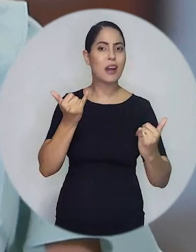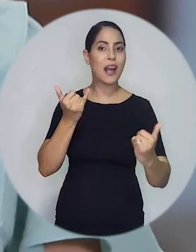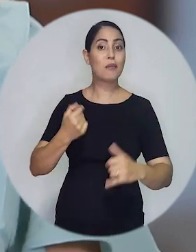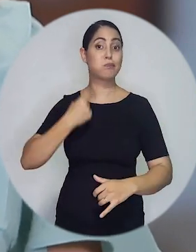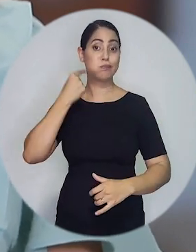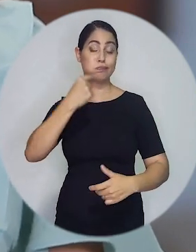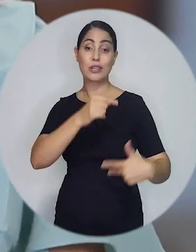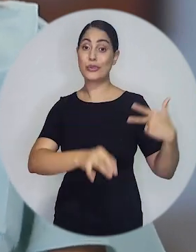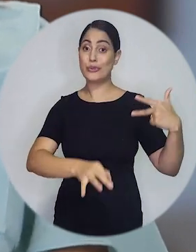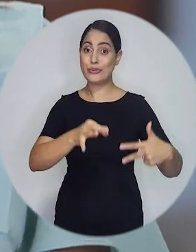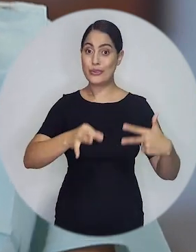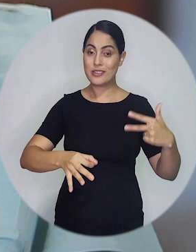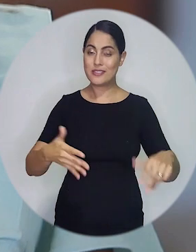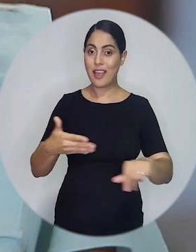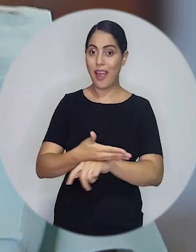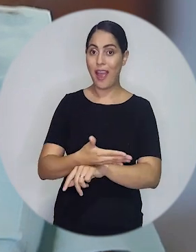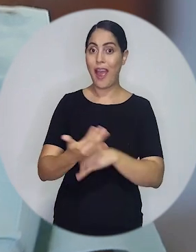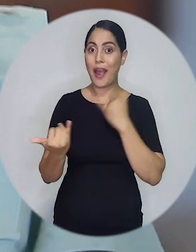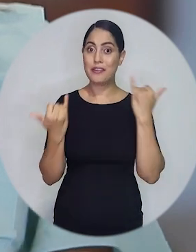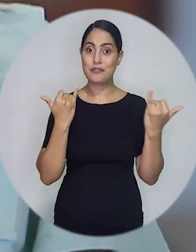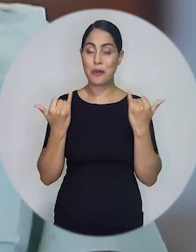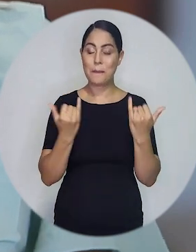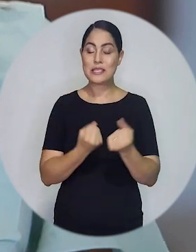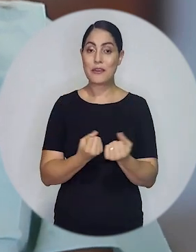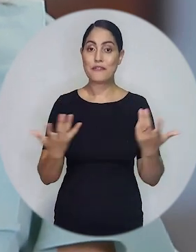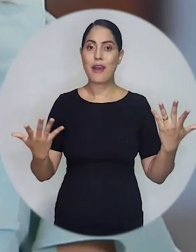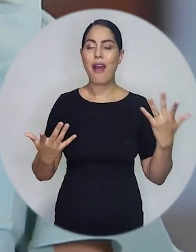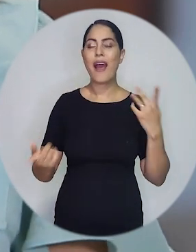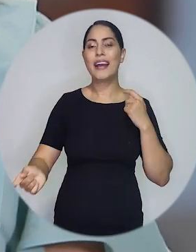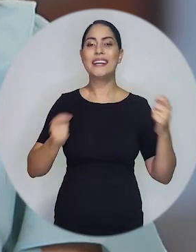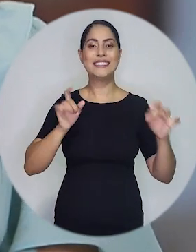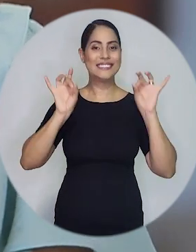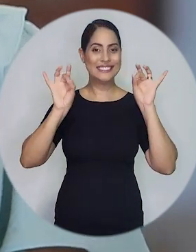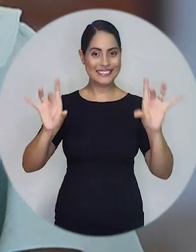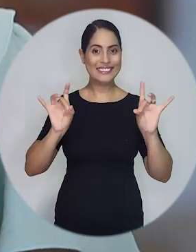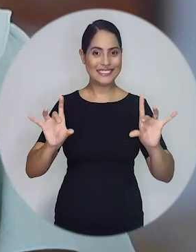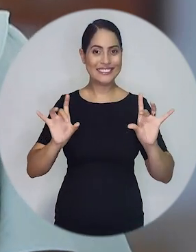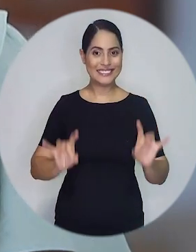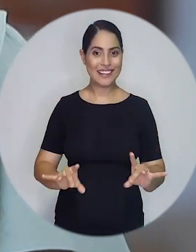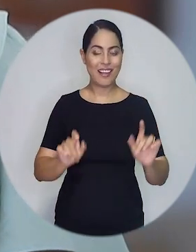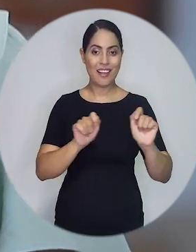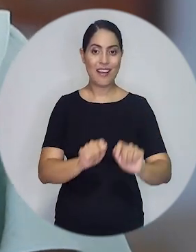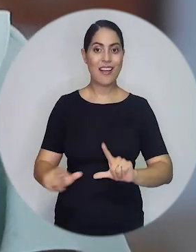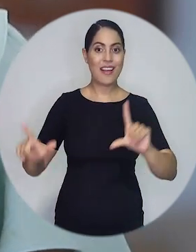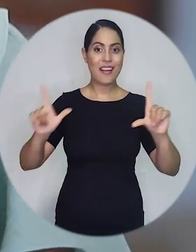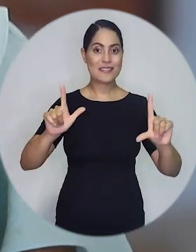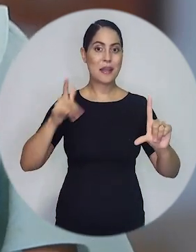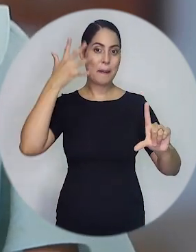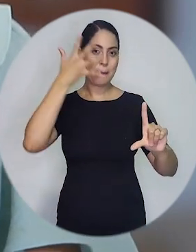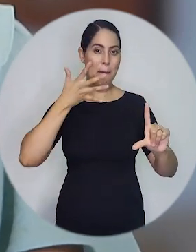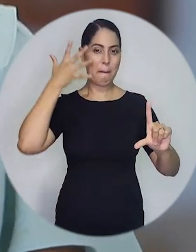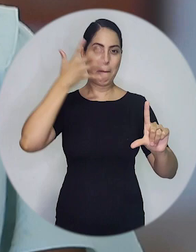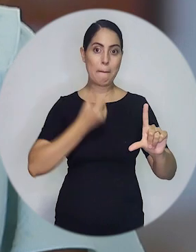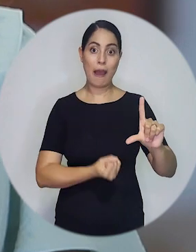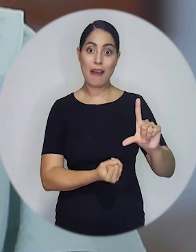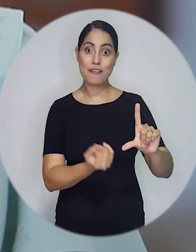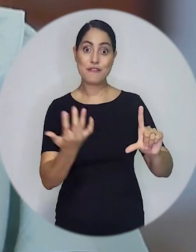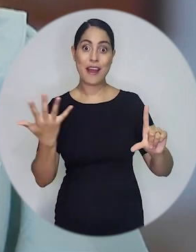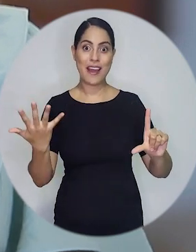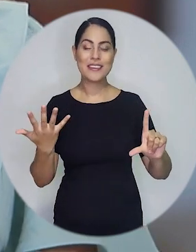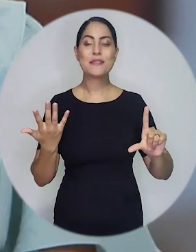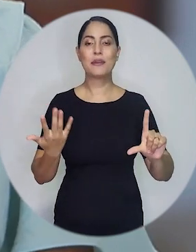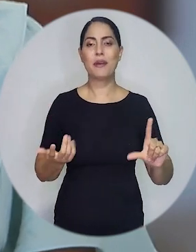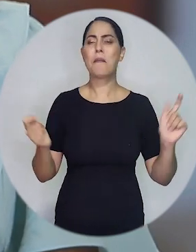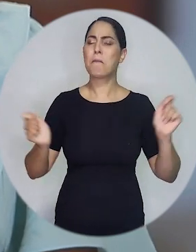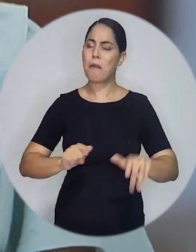por dentro das informações da advocacia e do judiciário, além de acompanhar entrevistas especiais, matérias exclusivas e muito